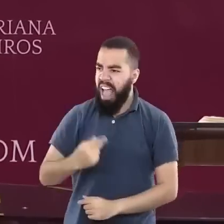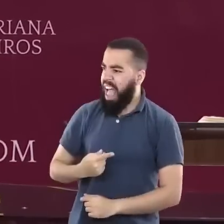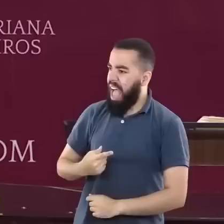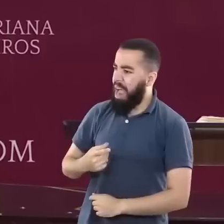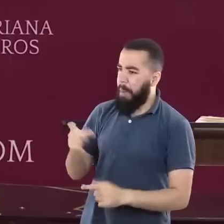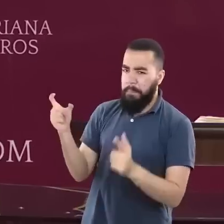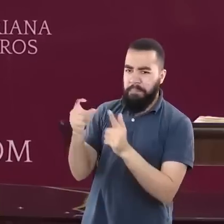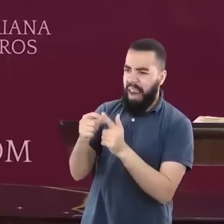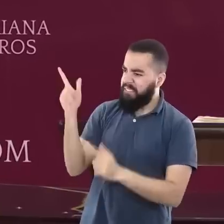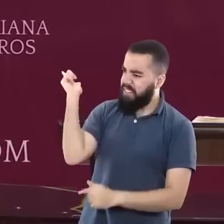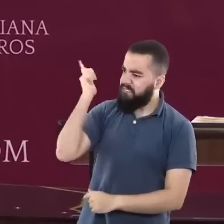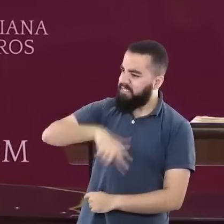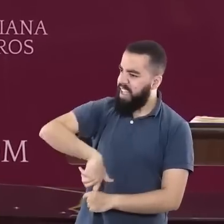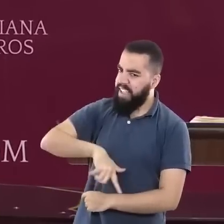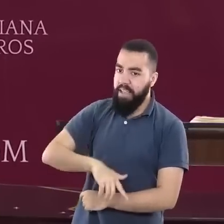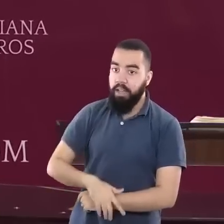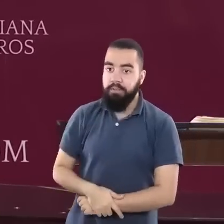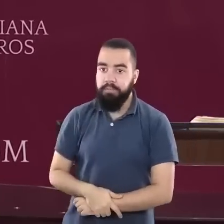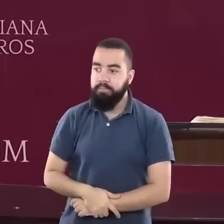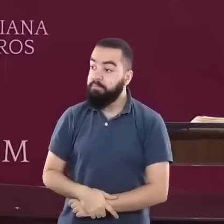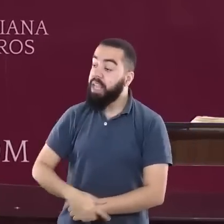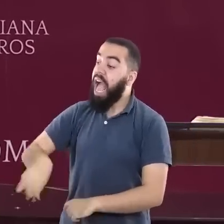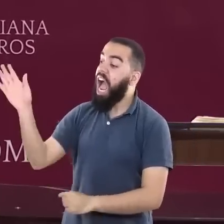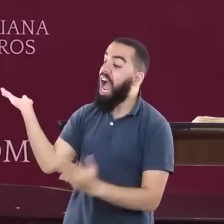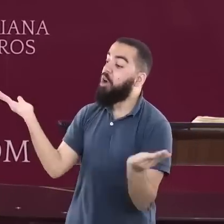passível de penalidade